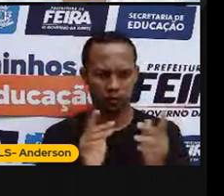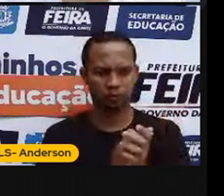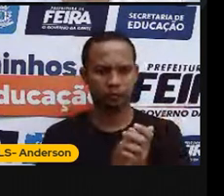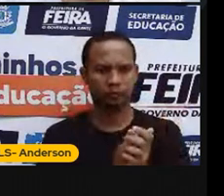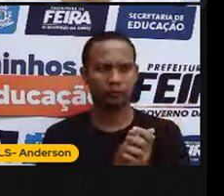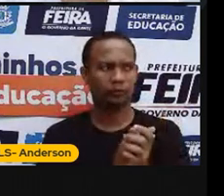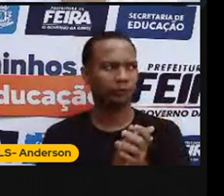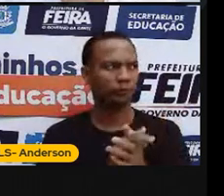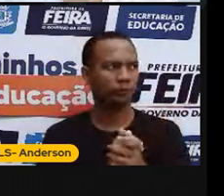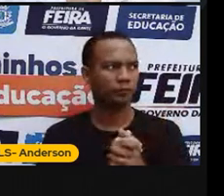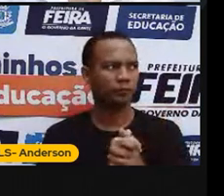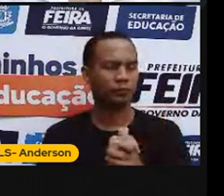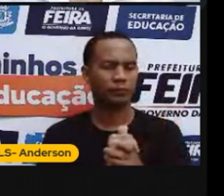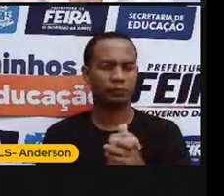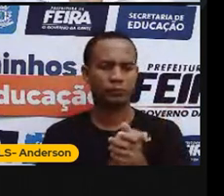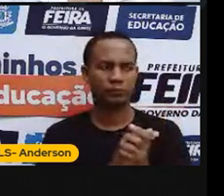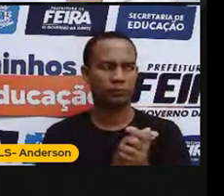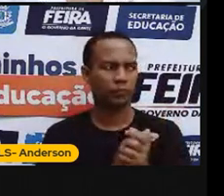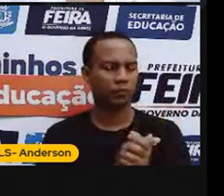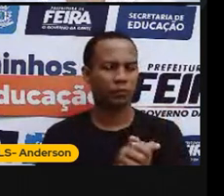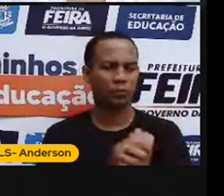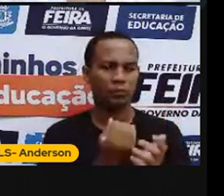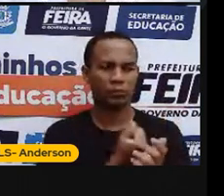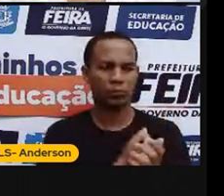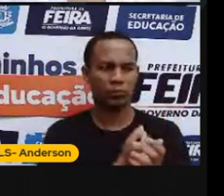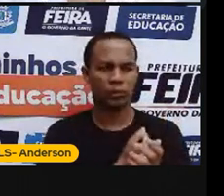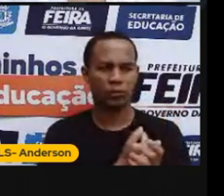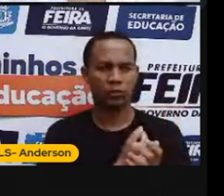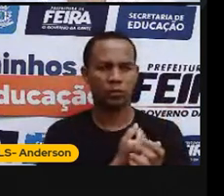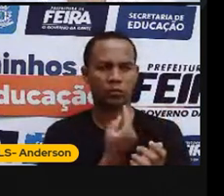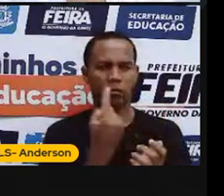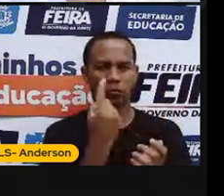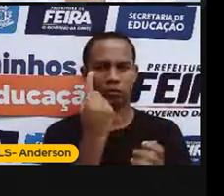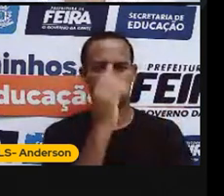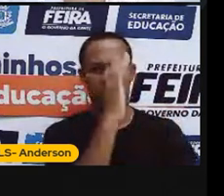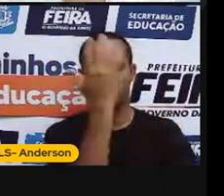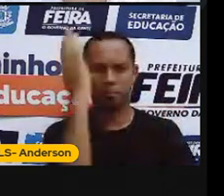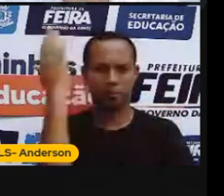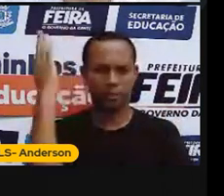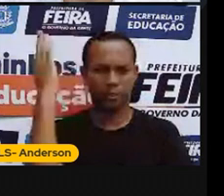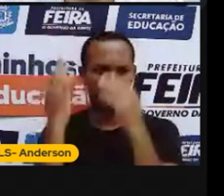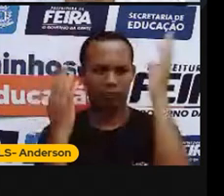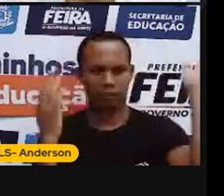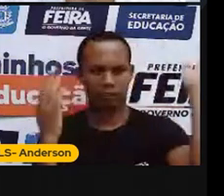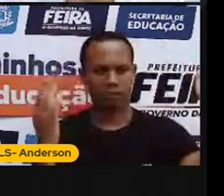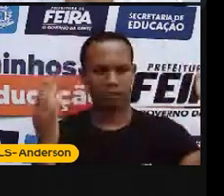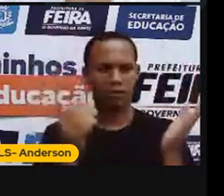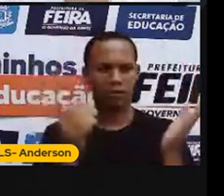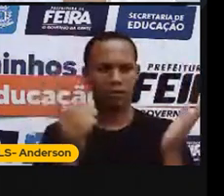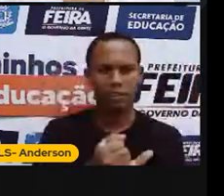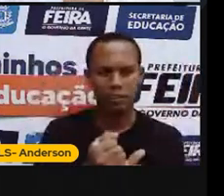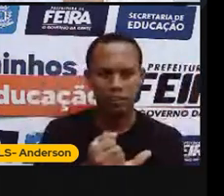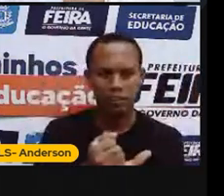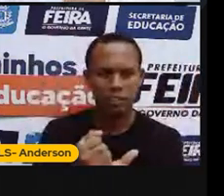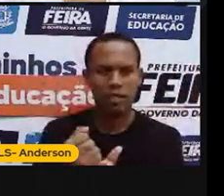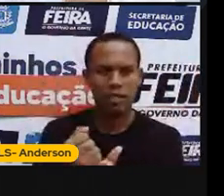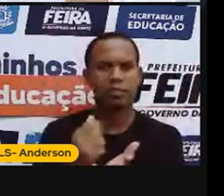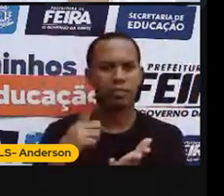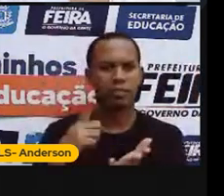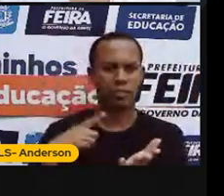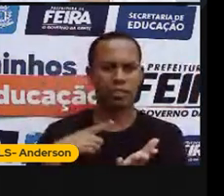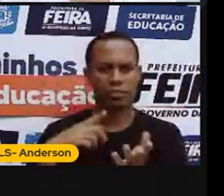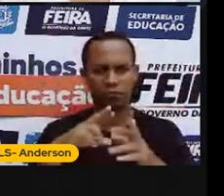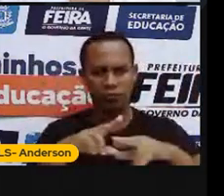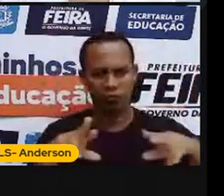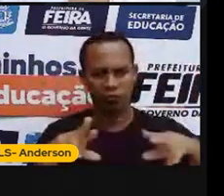lá. Questão 1. As plantas medicinais indígenas apresentam que muitos benefícios e